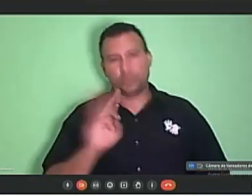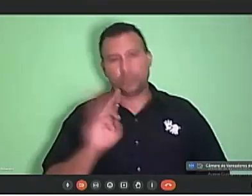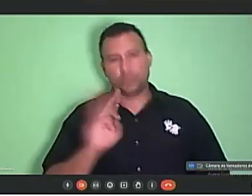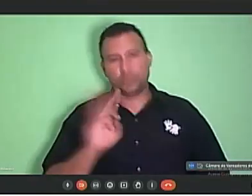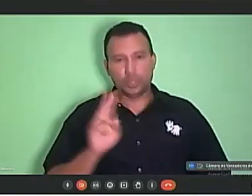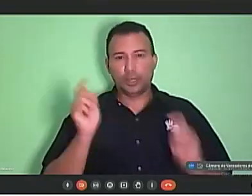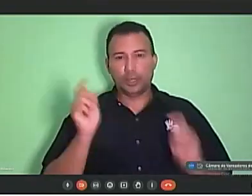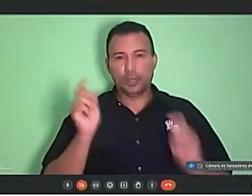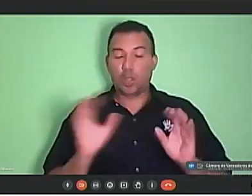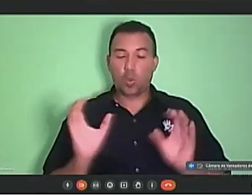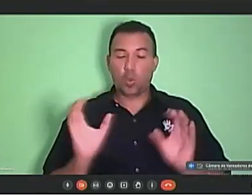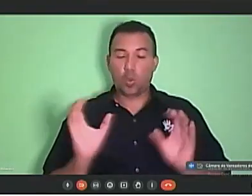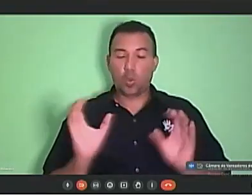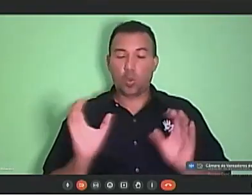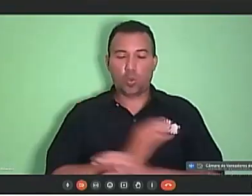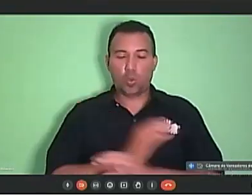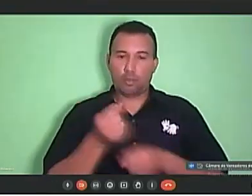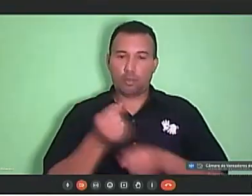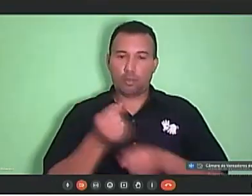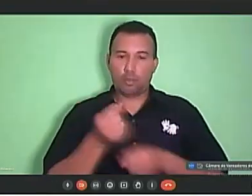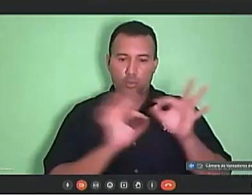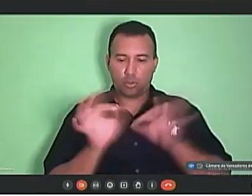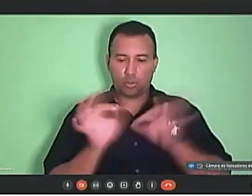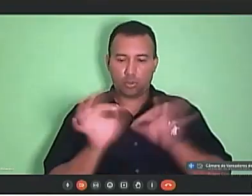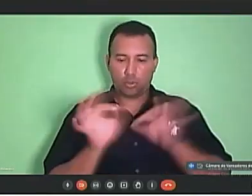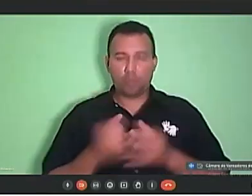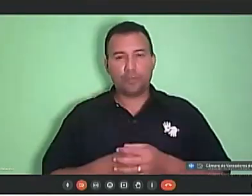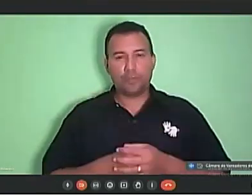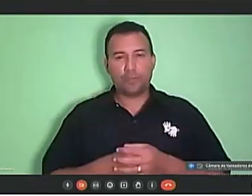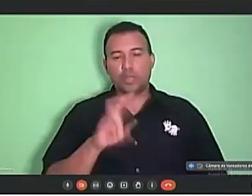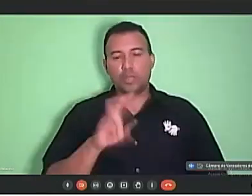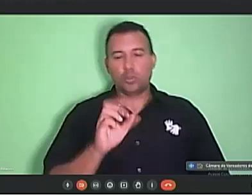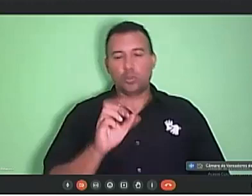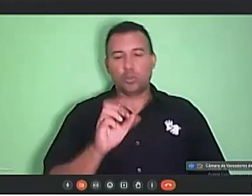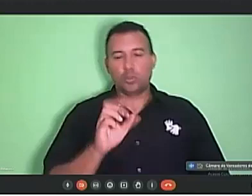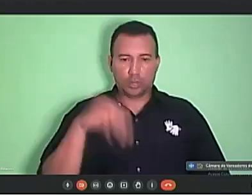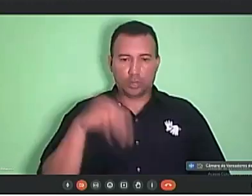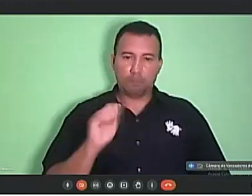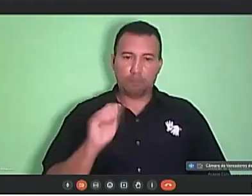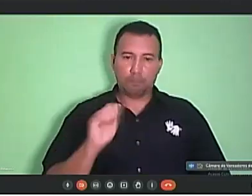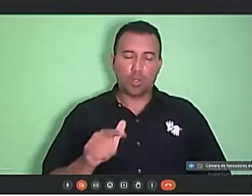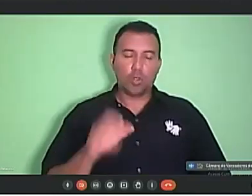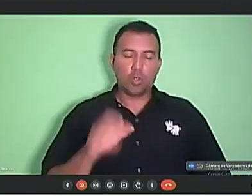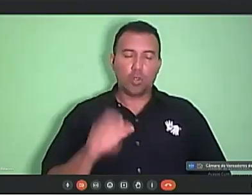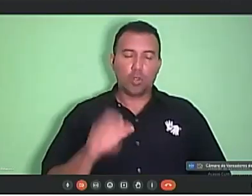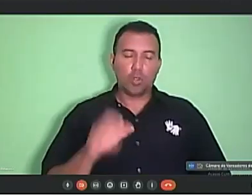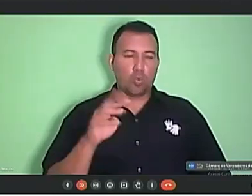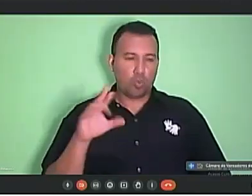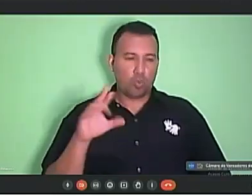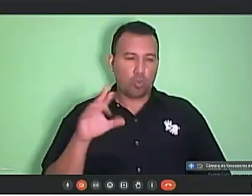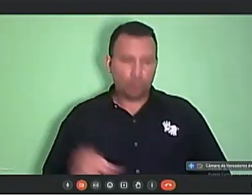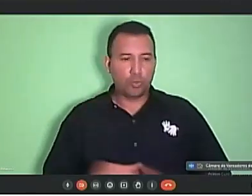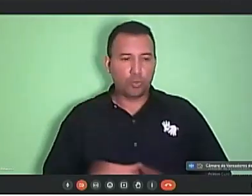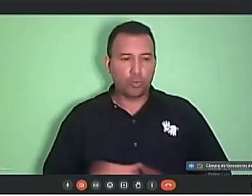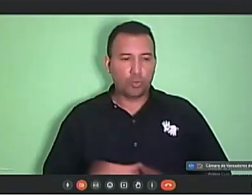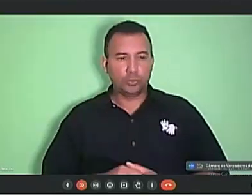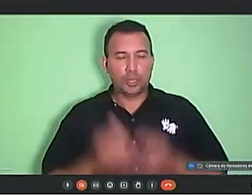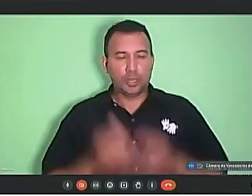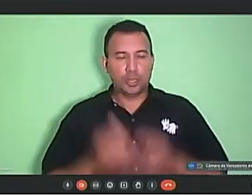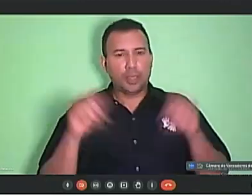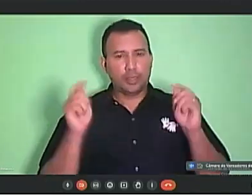obra, com cerca de 50 mil metros cúbicos de terra orçados em R$1,1 milhões de reais para a